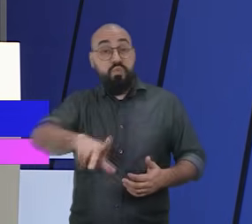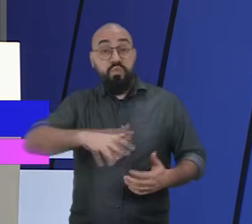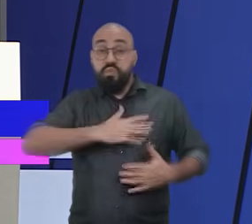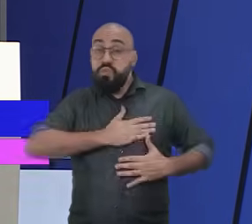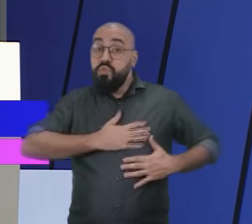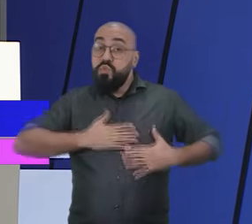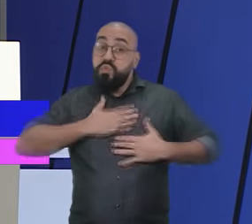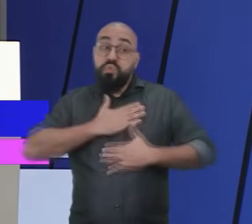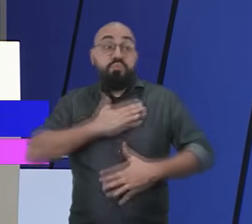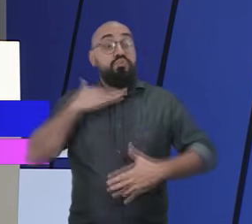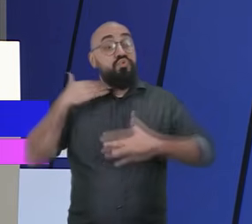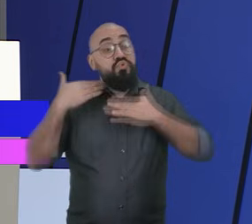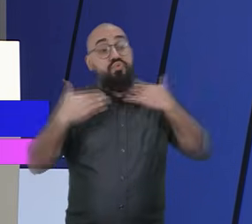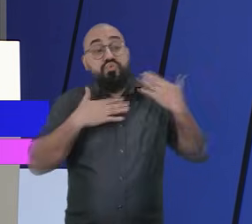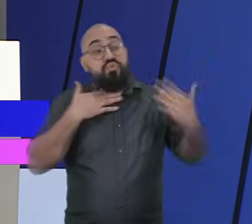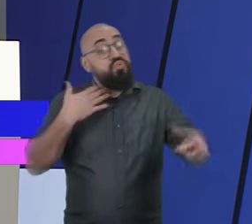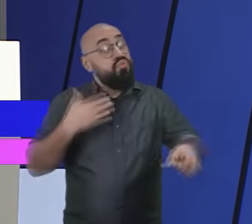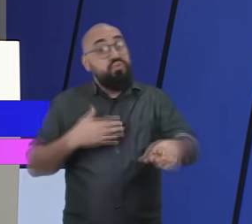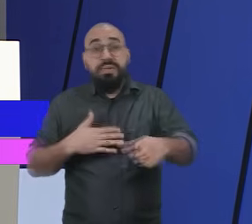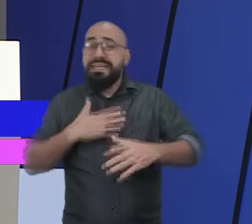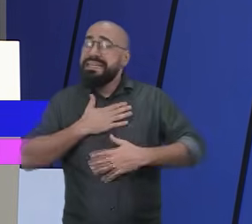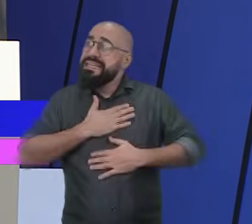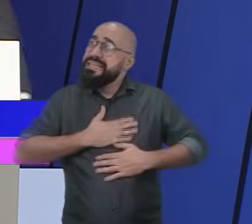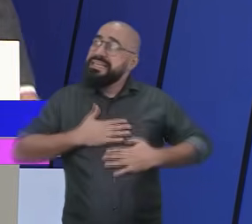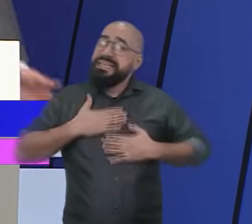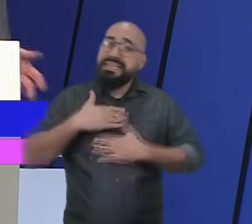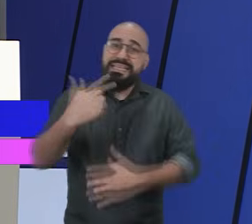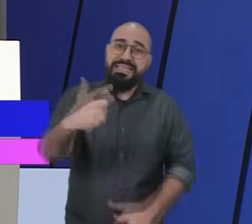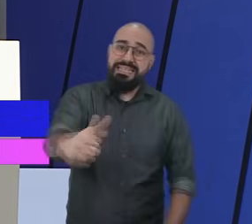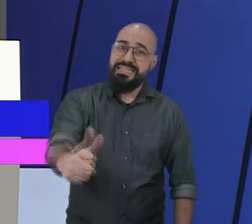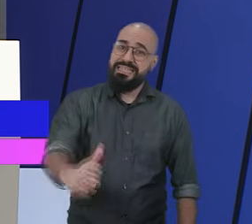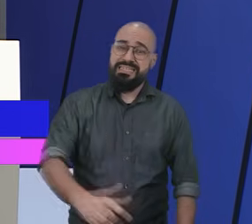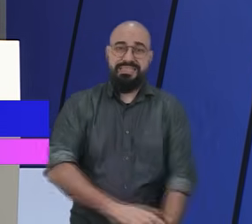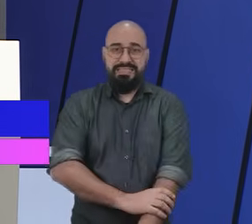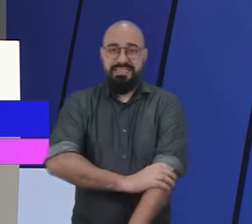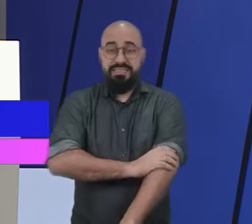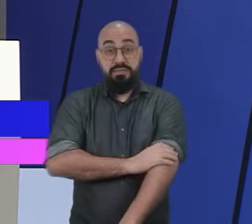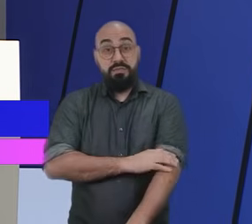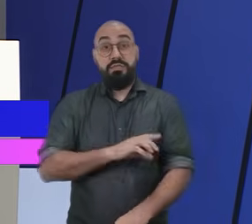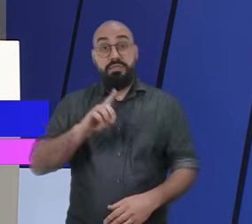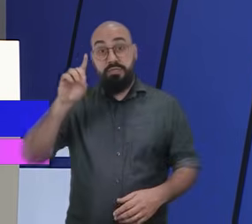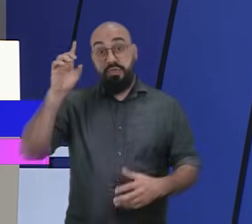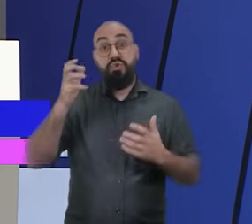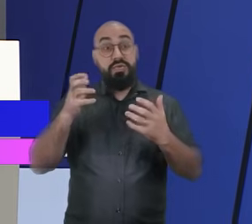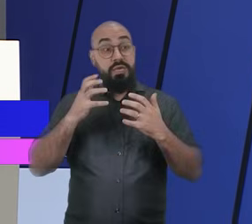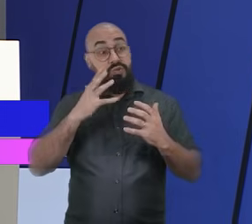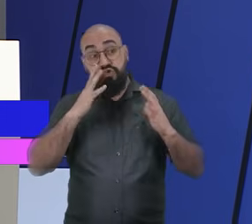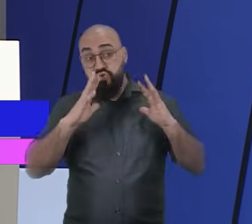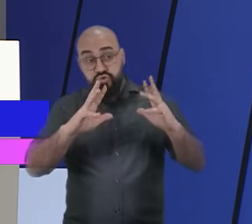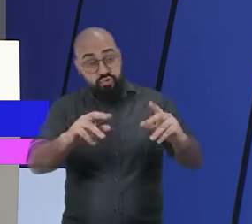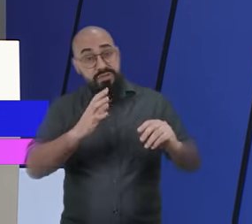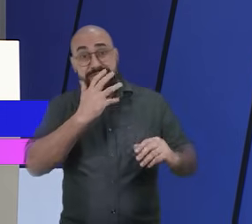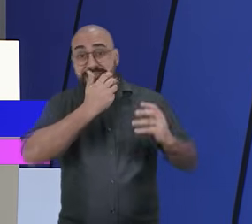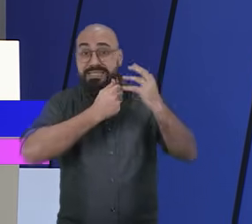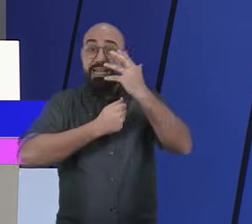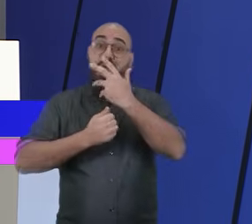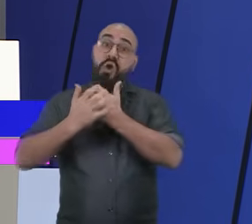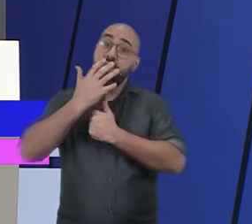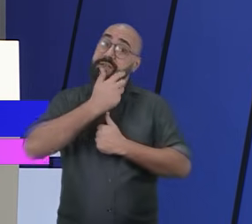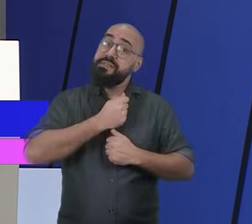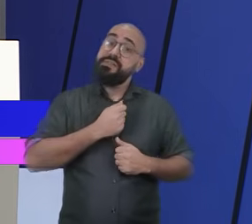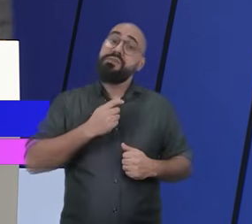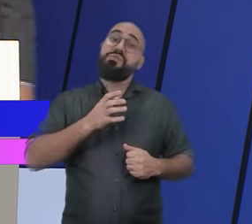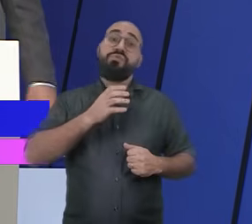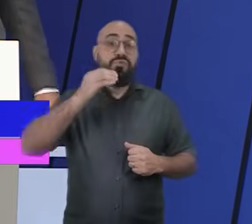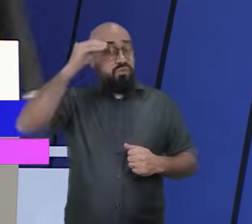Ele não se alegra com a morte de ninguém. O que Deus mais quer é que todos sejam salvos, cheguem ao pleno conhecimento da verdade e